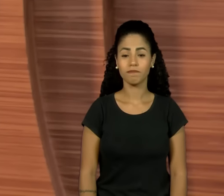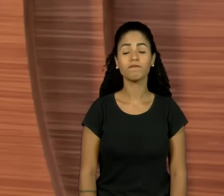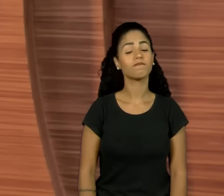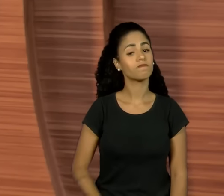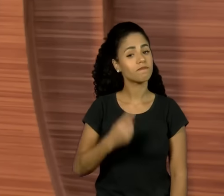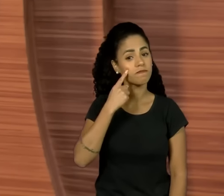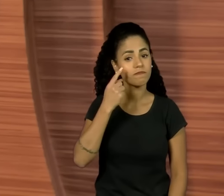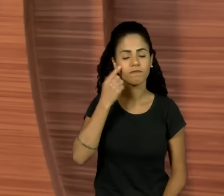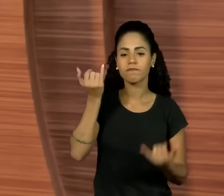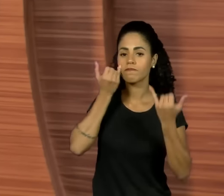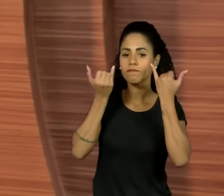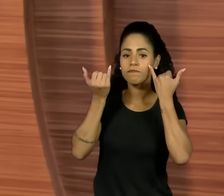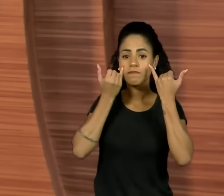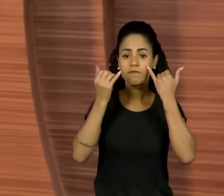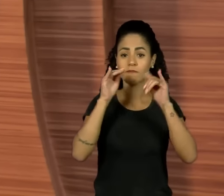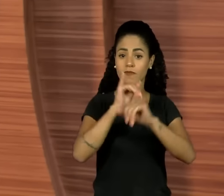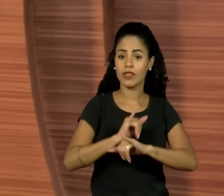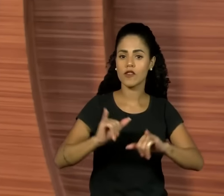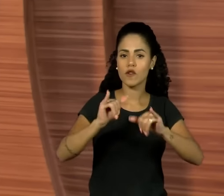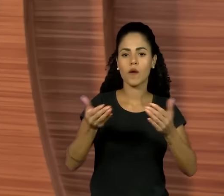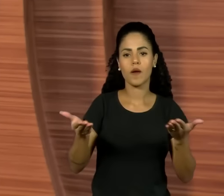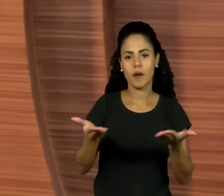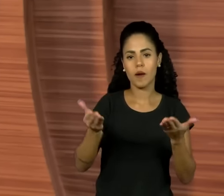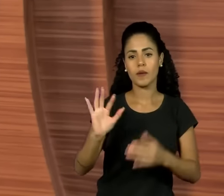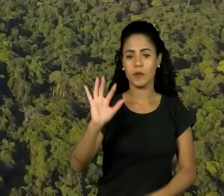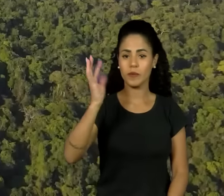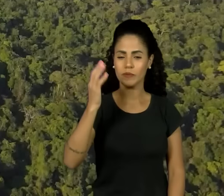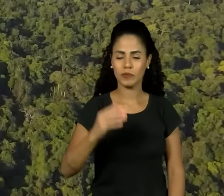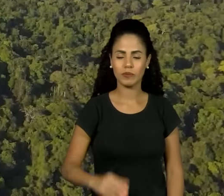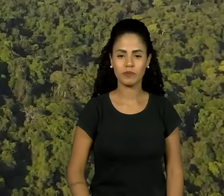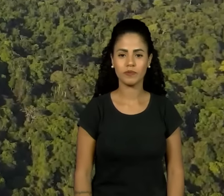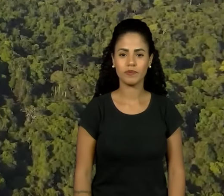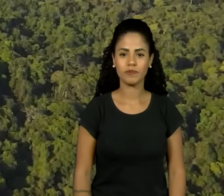Vamos agora às principais notícias da área socioambiental.